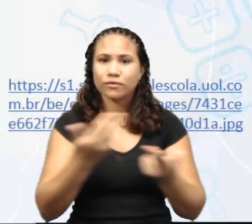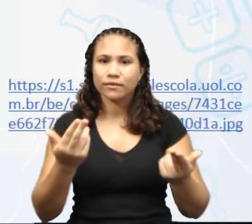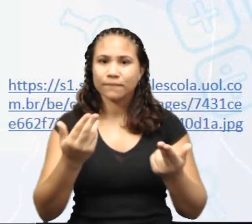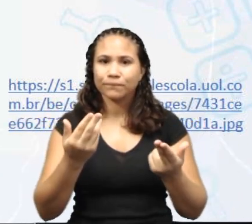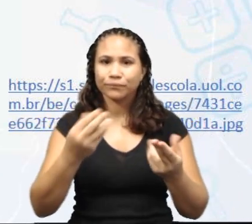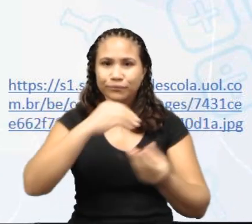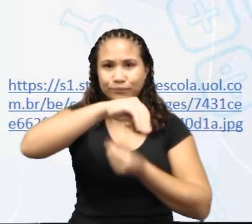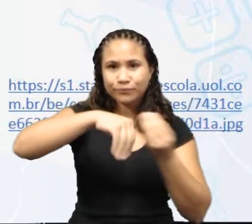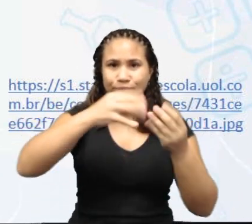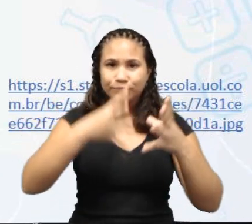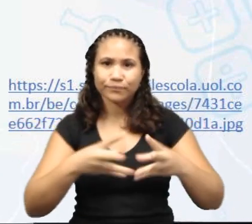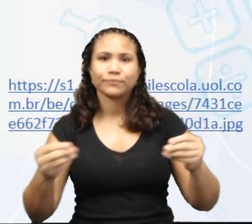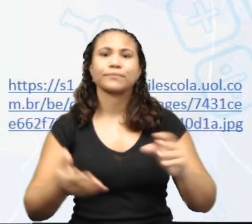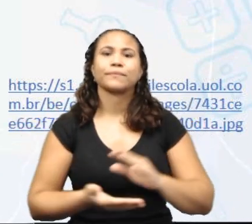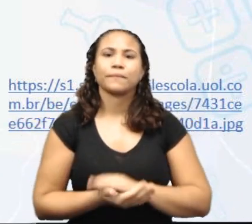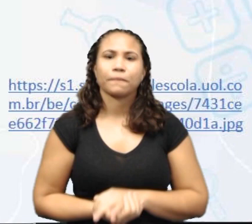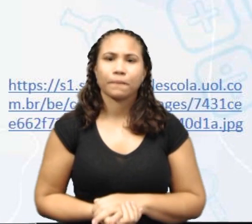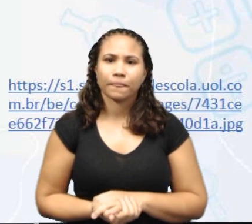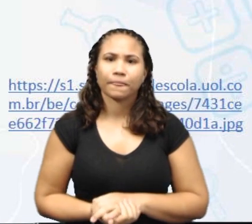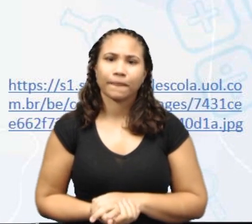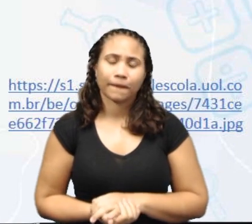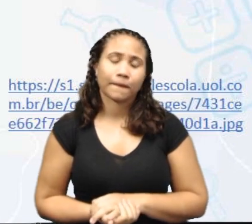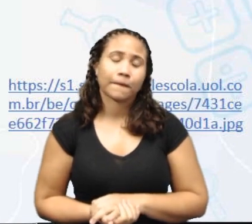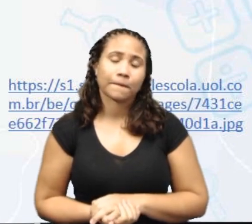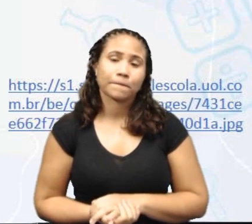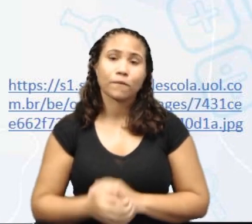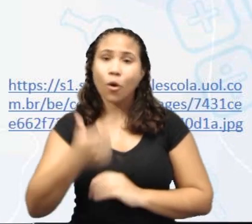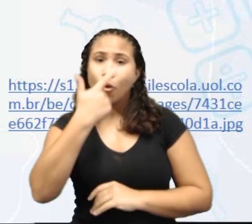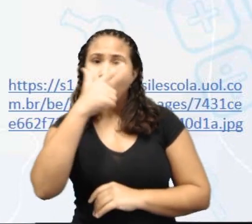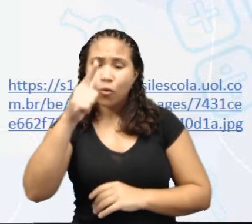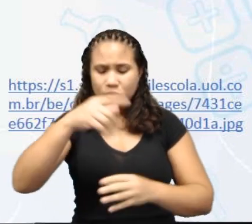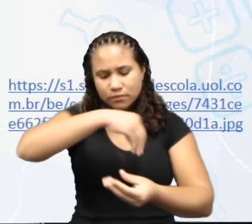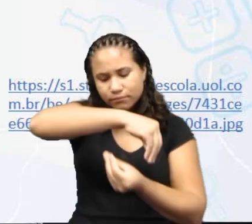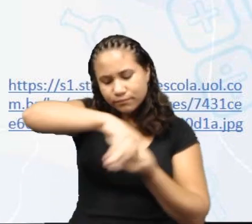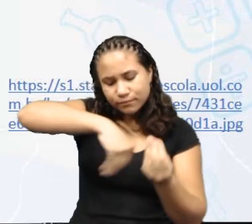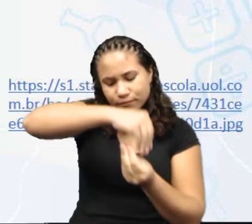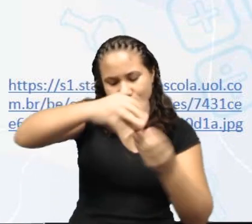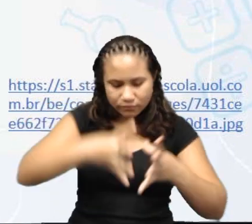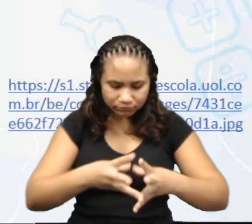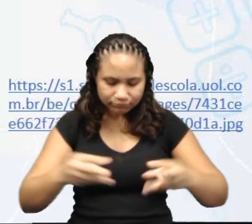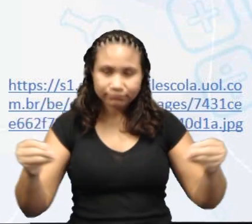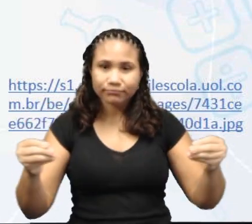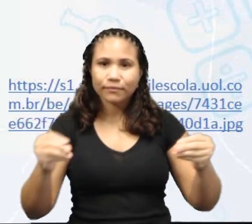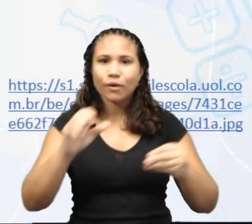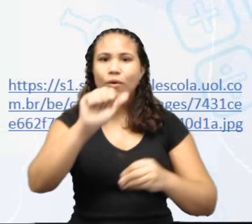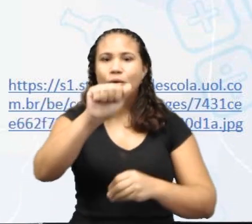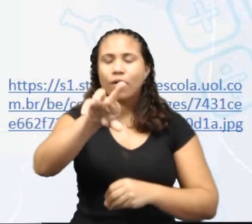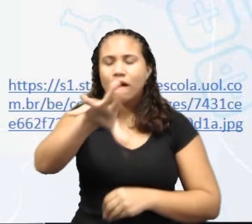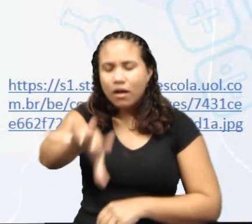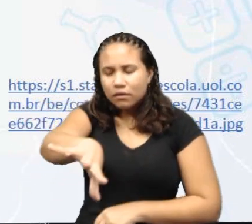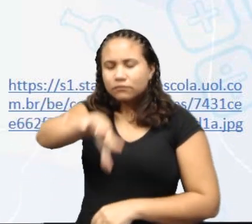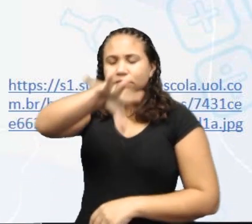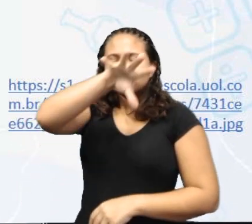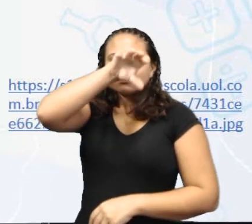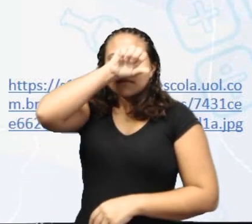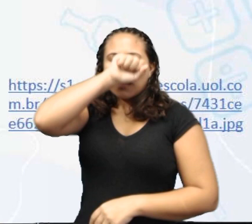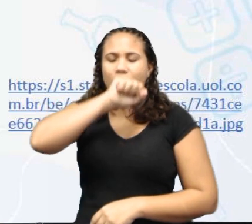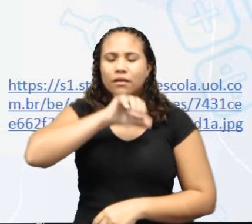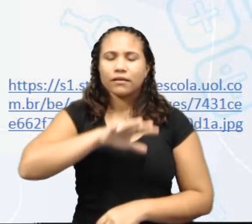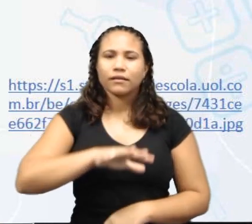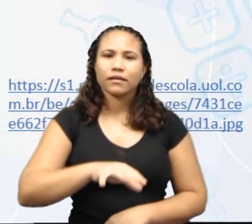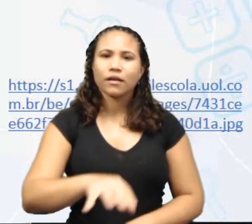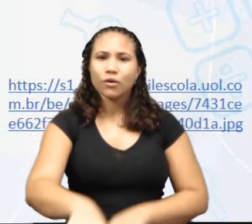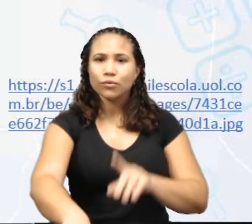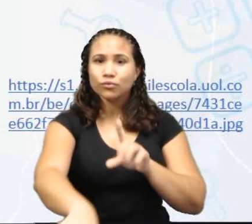mistura homogênea. Uma outra mistura homogênea ainda é essa última aí, o ar. Nele a gente